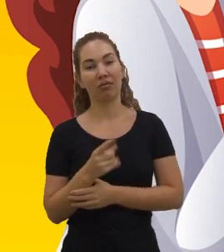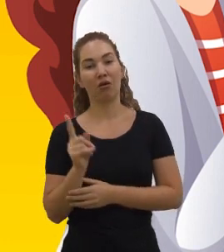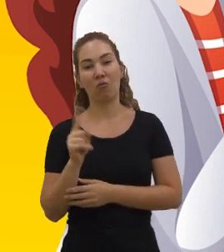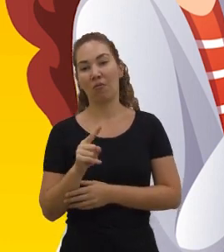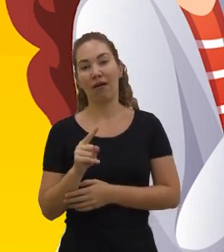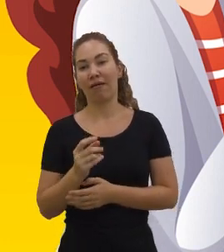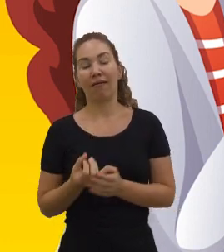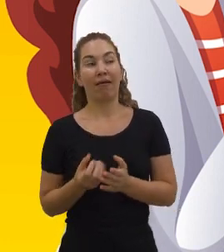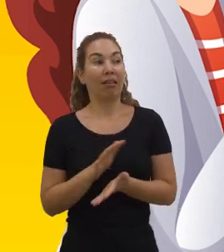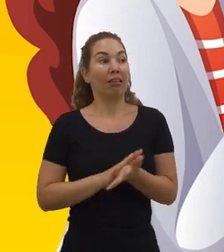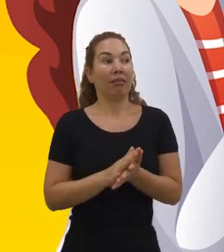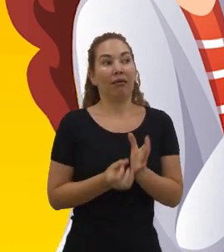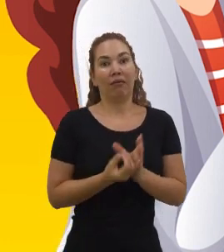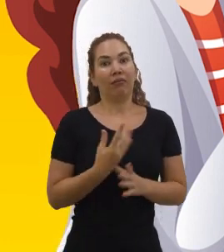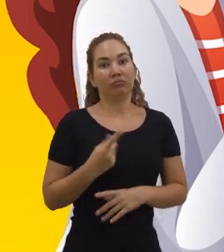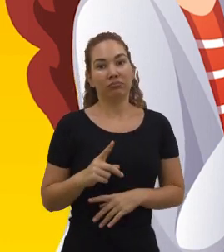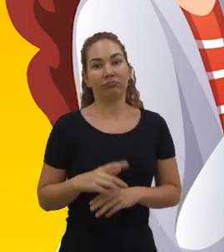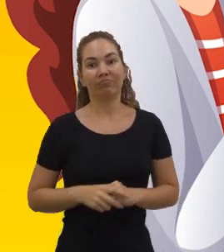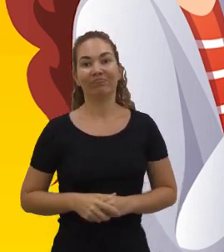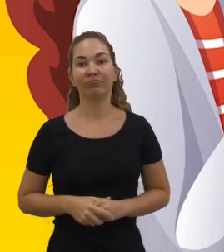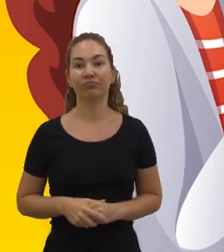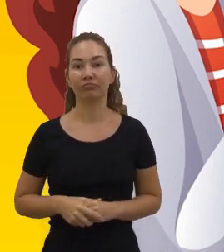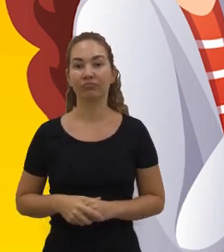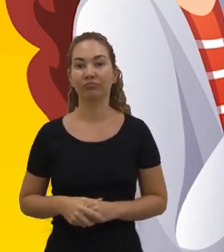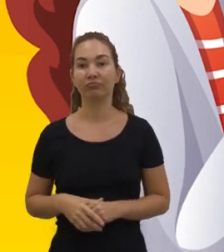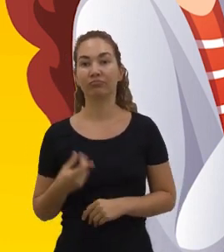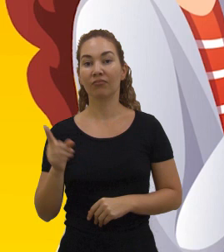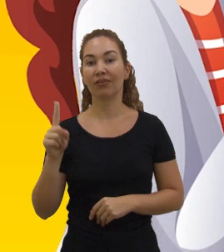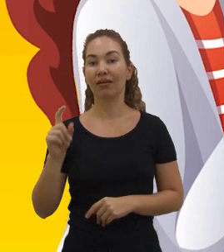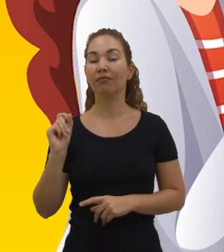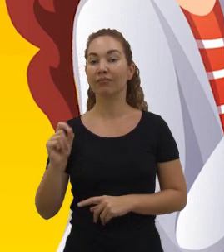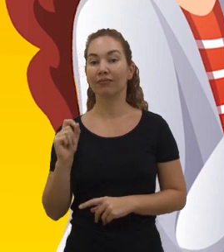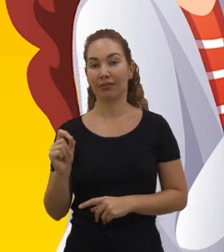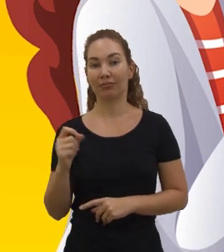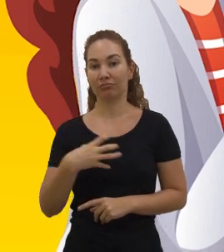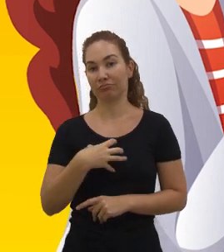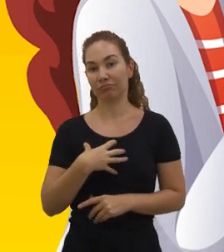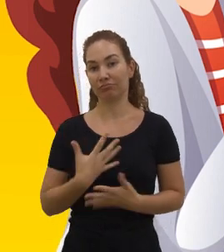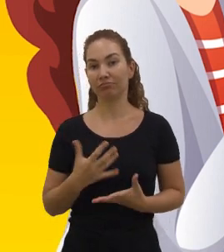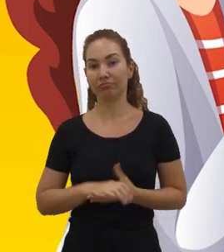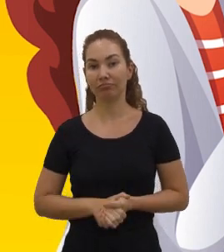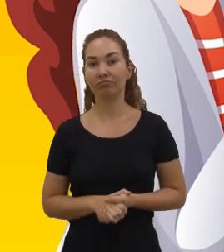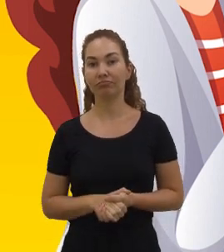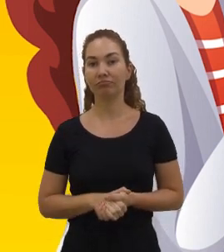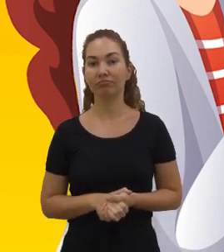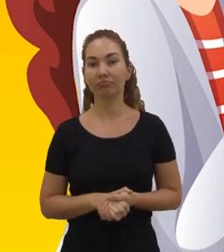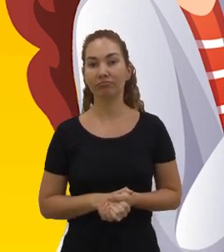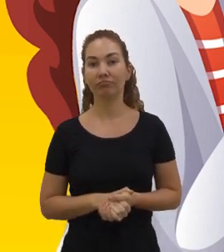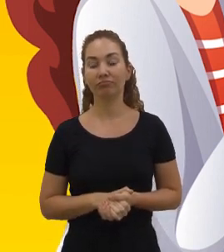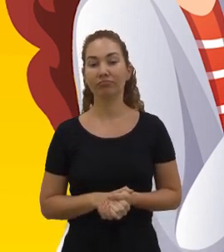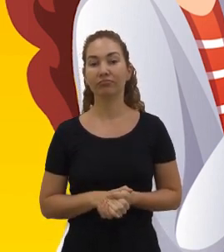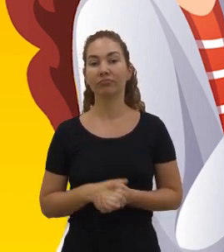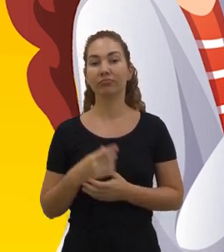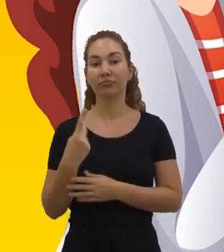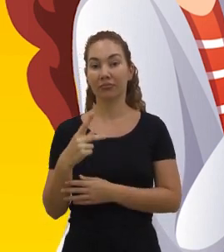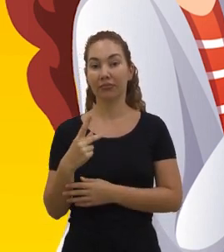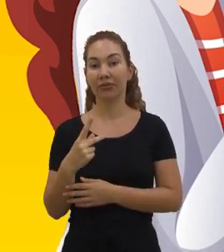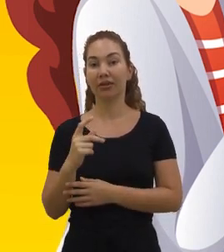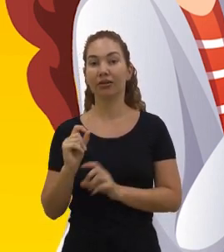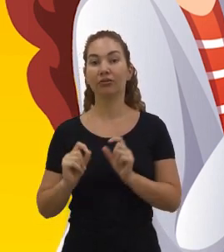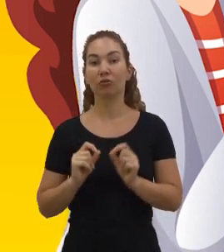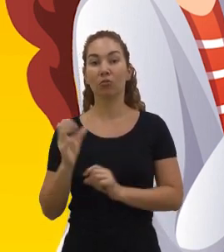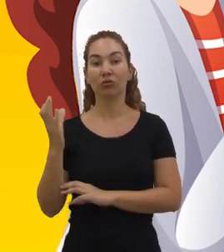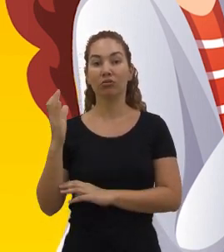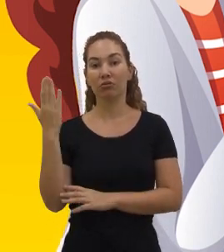do nada, né? E a gente não é uma invenção, né? Exatamente. E isso, assim, quando a